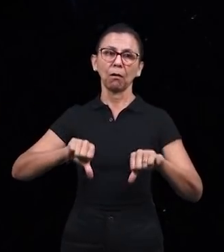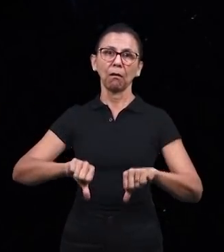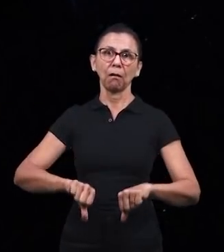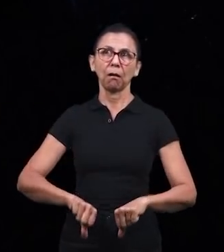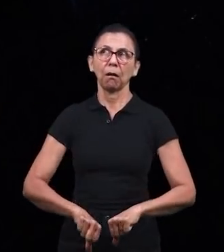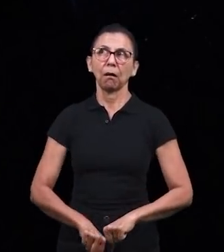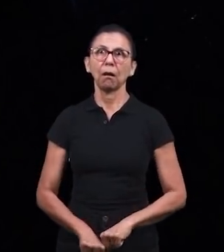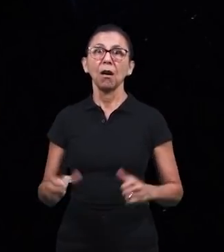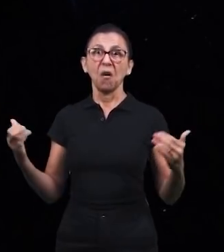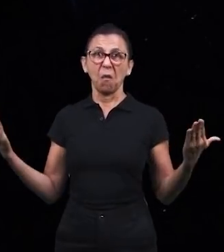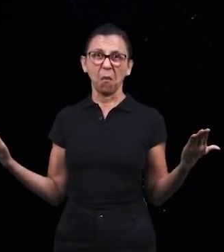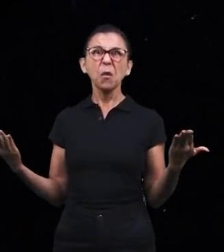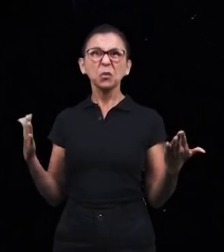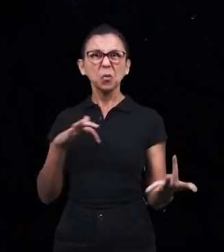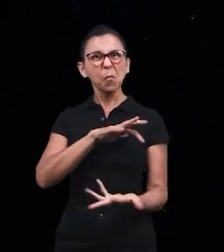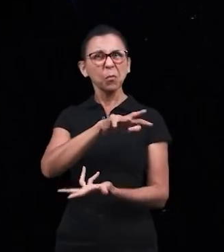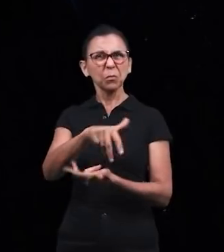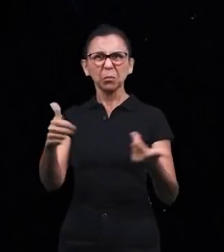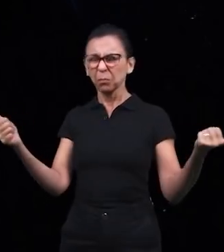do Consolador.